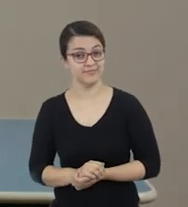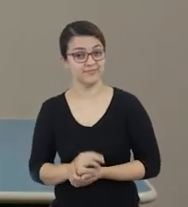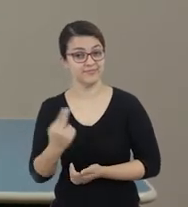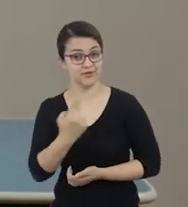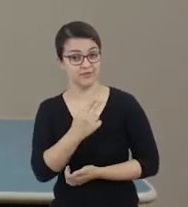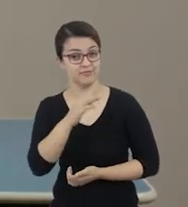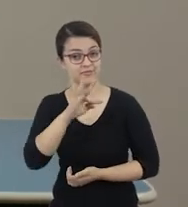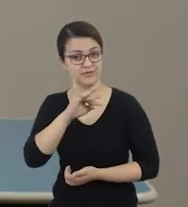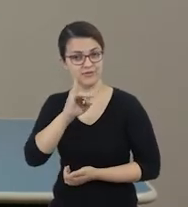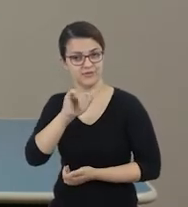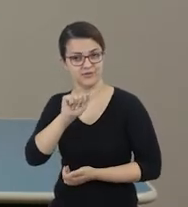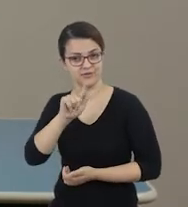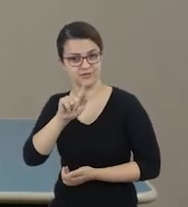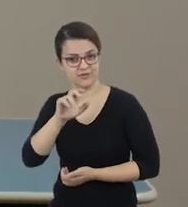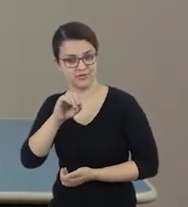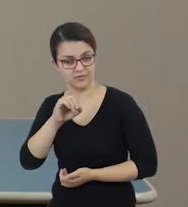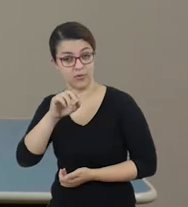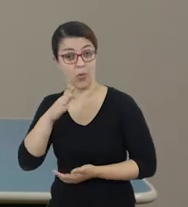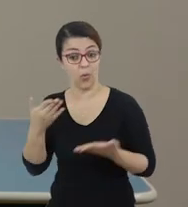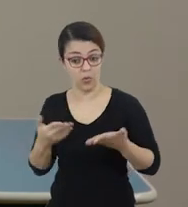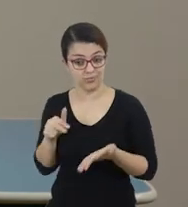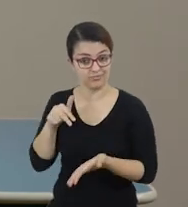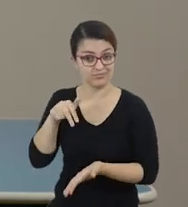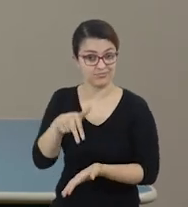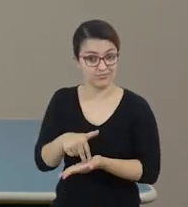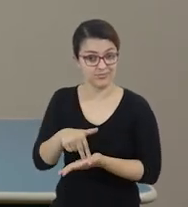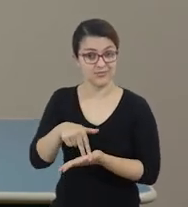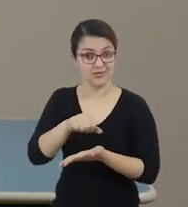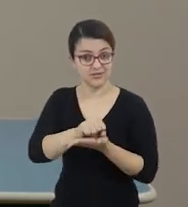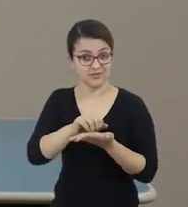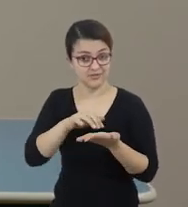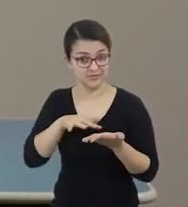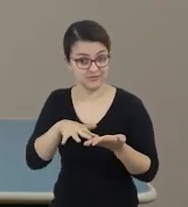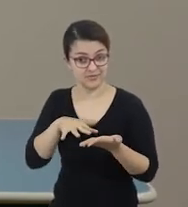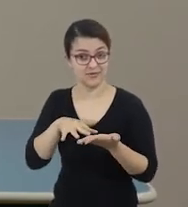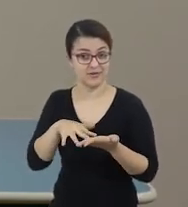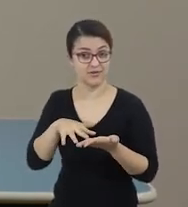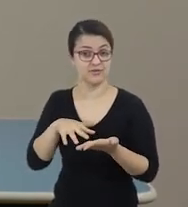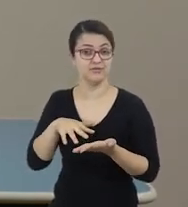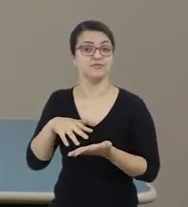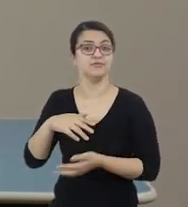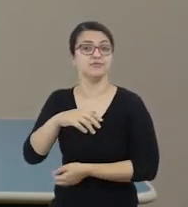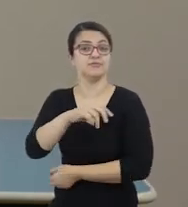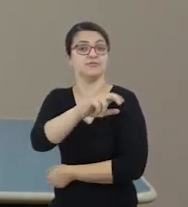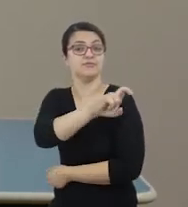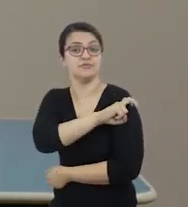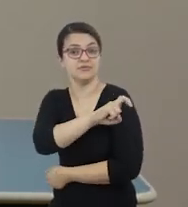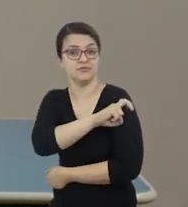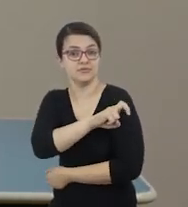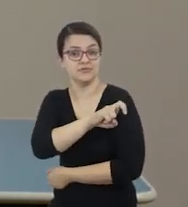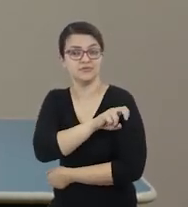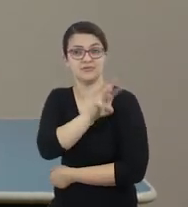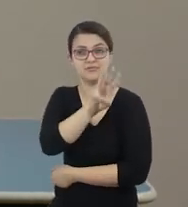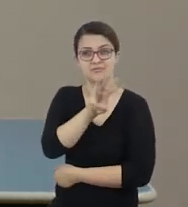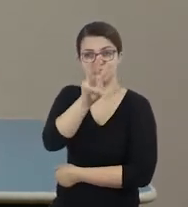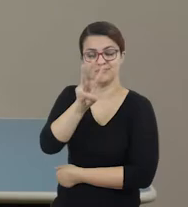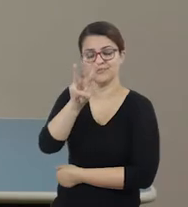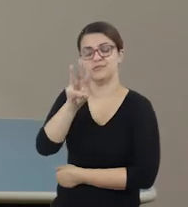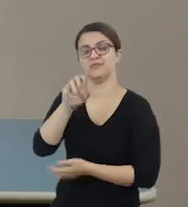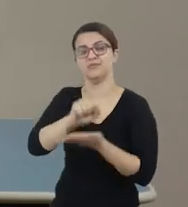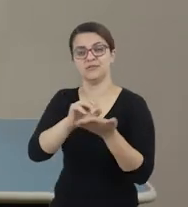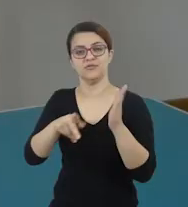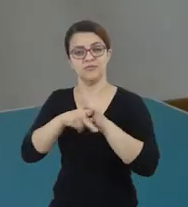Olá, pessoal. Eu sou o professor Thiago e hoje venho aqui para falar com vocês sobre a lição do quinto ano do Link Lição de Casa. Vamos